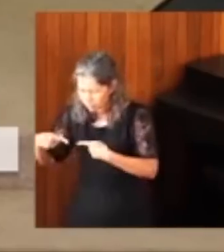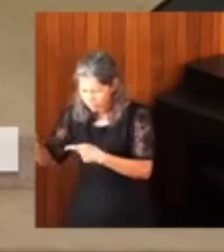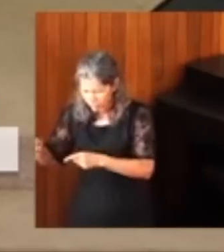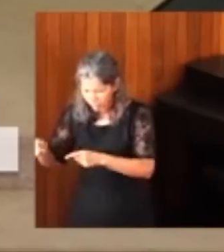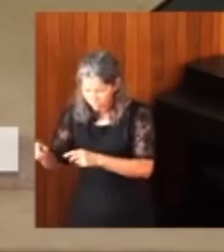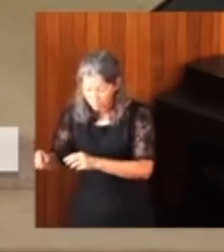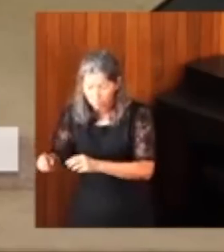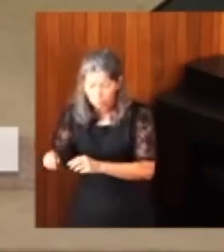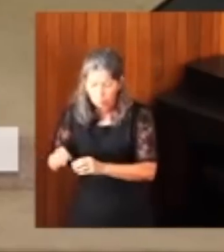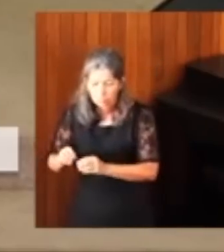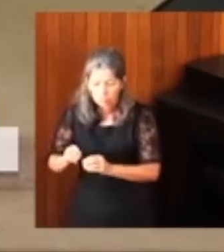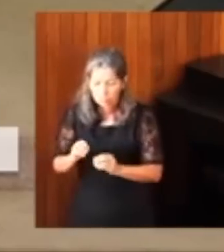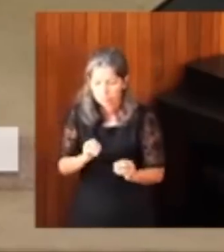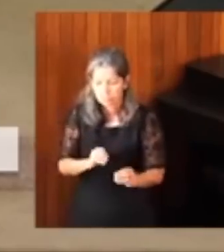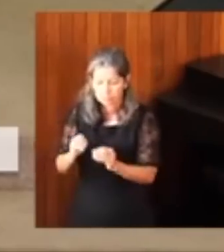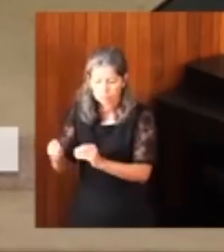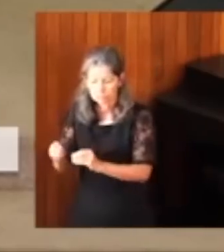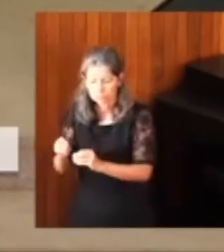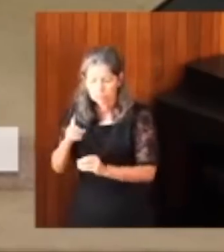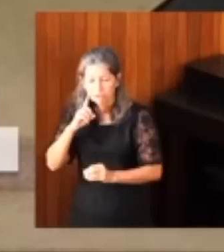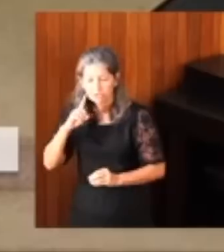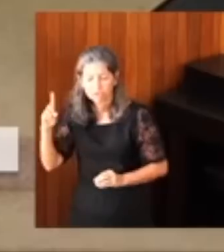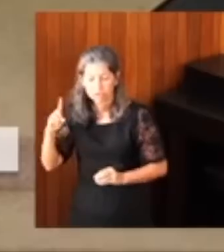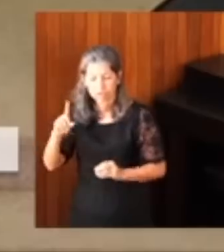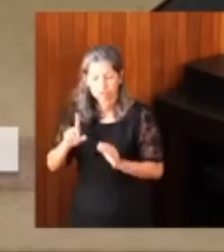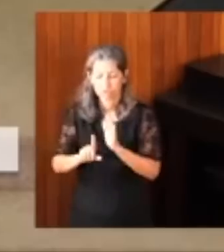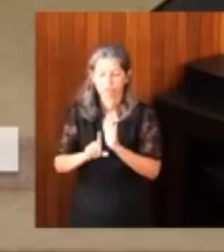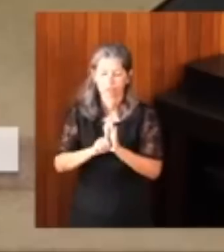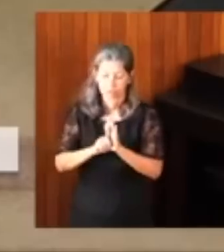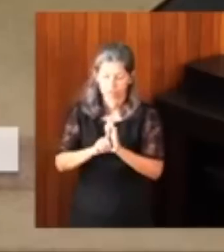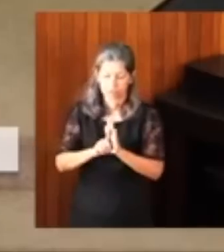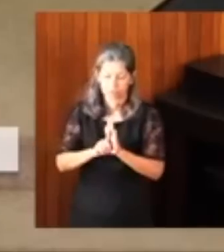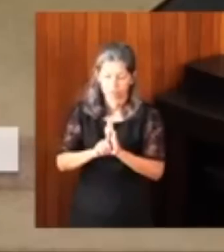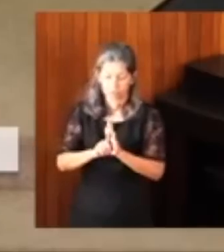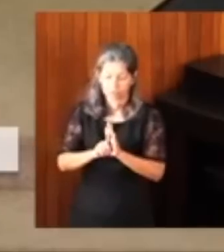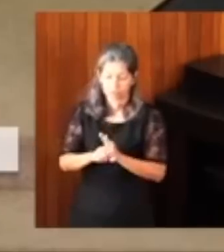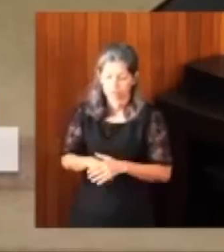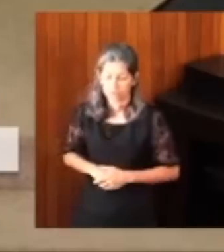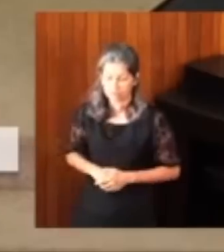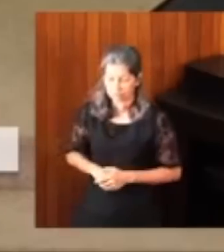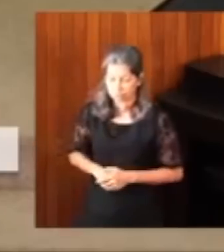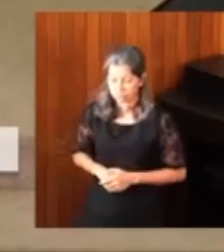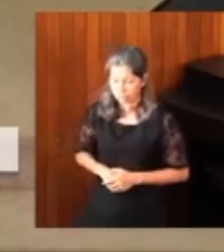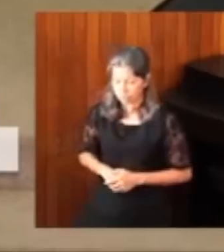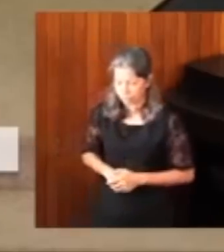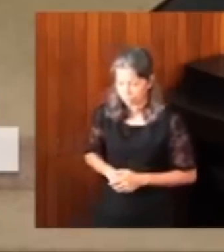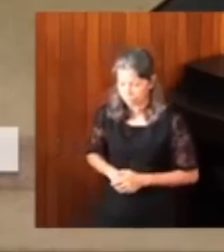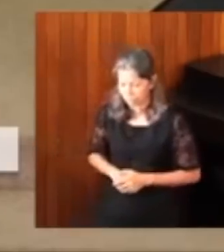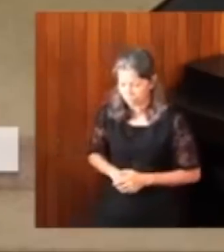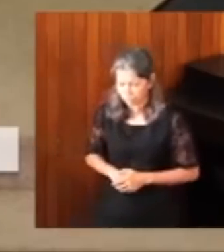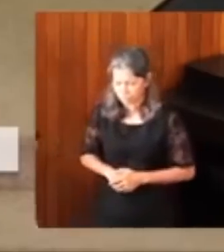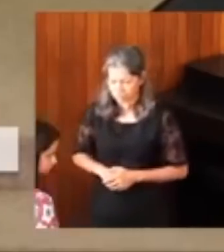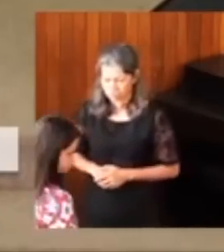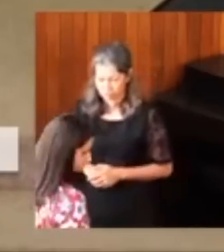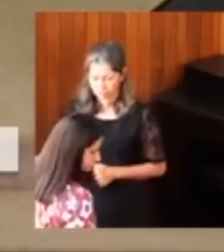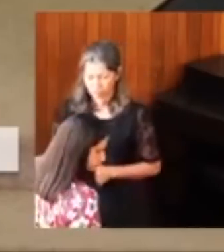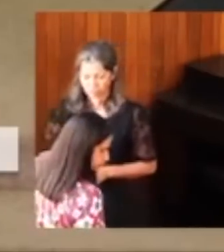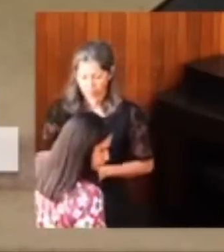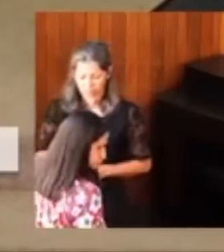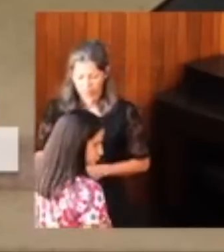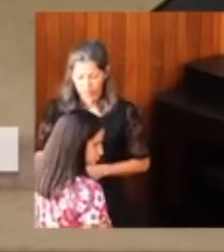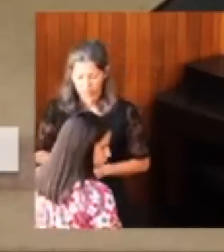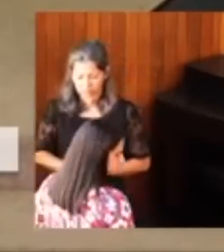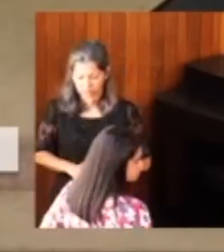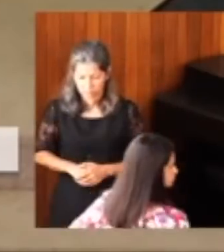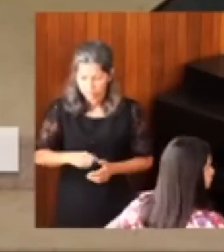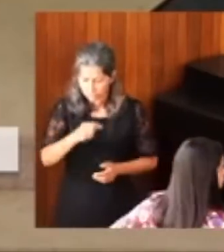monte de características que se encaixam perfeitamente nesse poder. E a besta do mar surge numa região densamente povoada, porque o mar representa povos, multidões, nações e